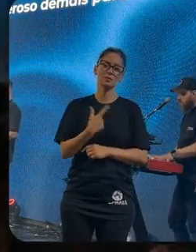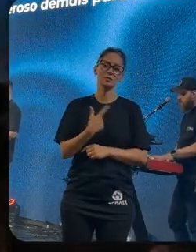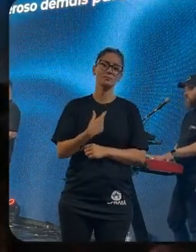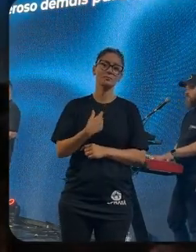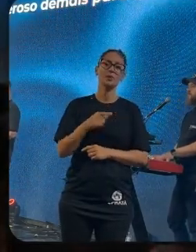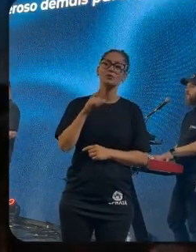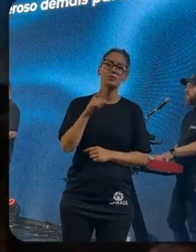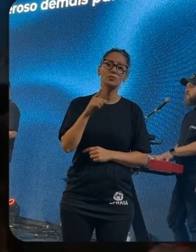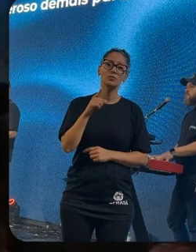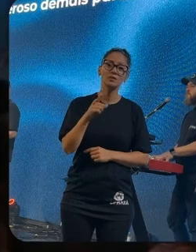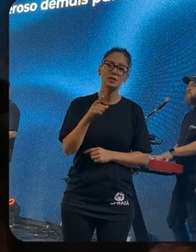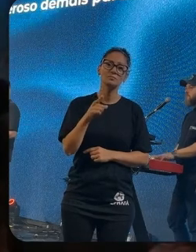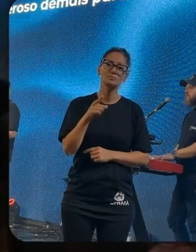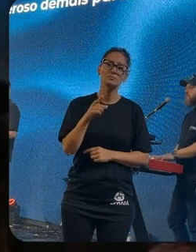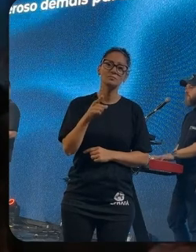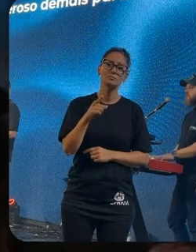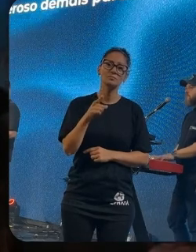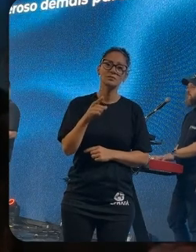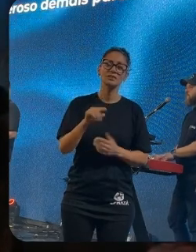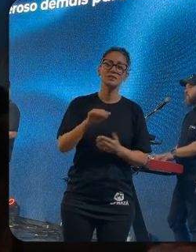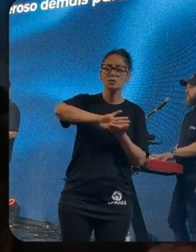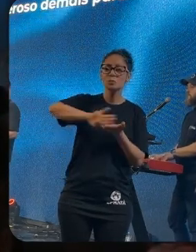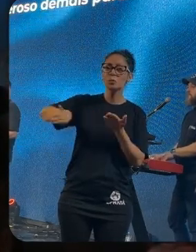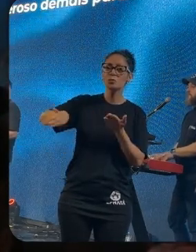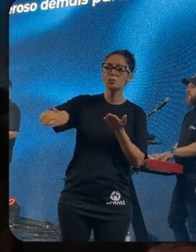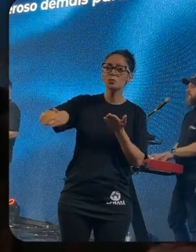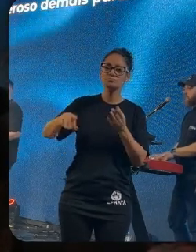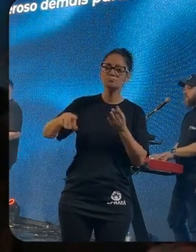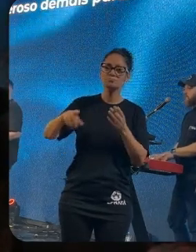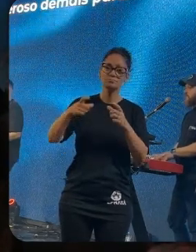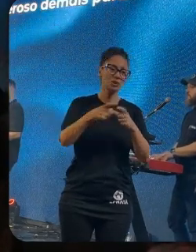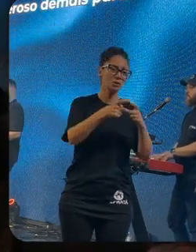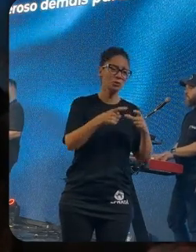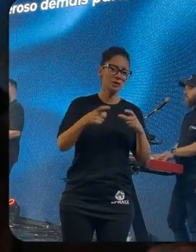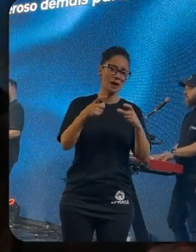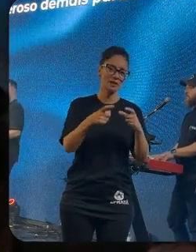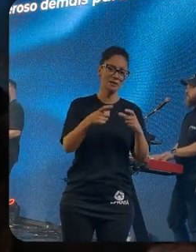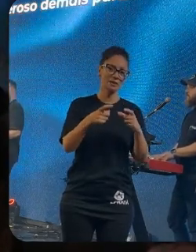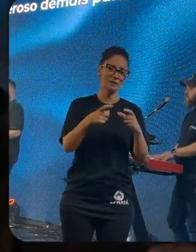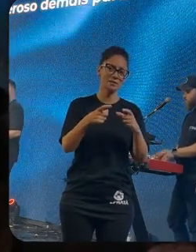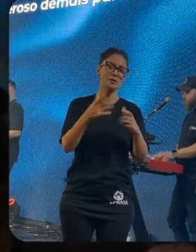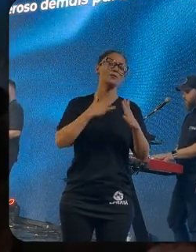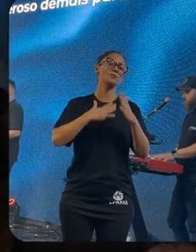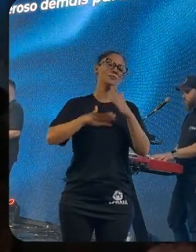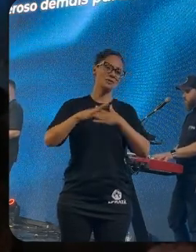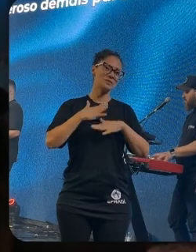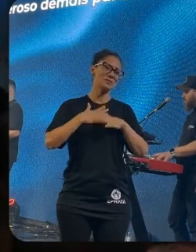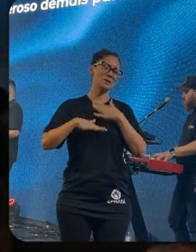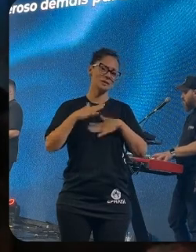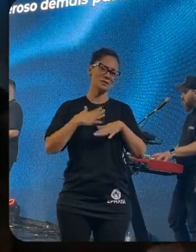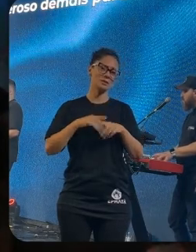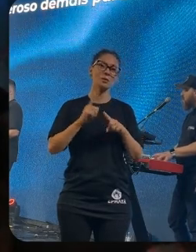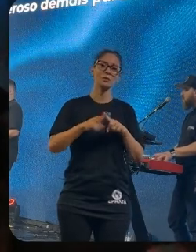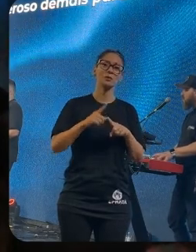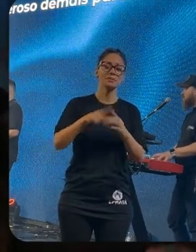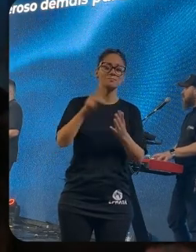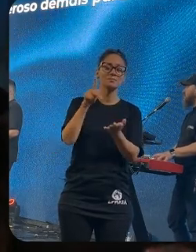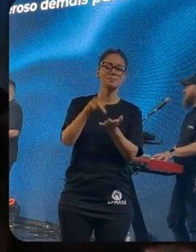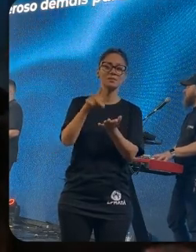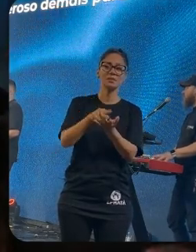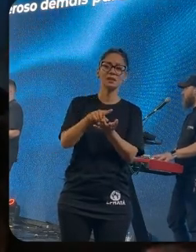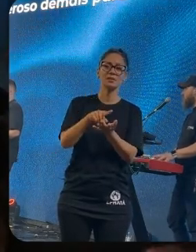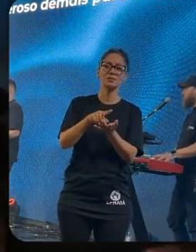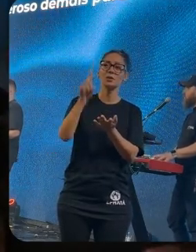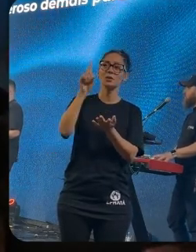se você está sendo expulso de alguns lugares, fica tranquilo, porque na verdade o que